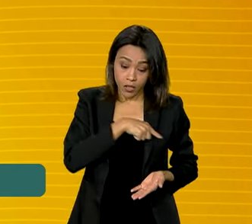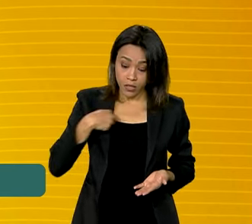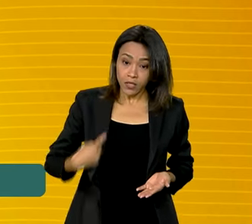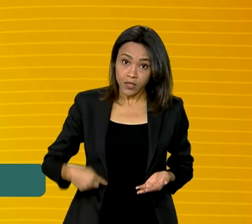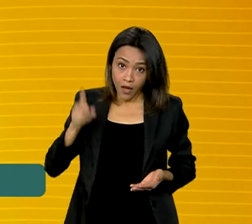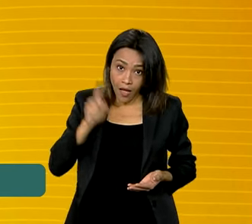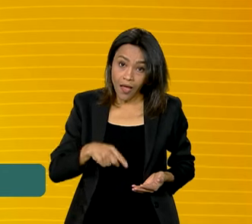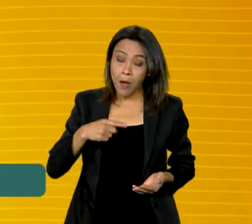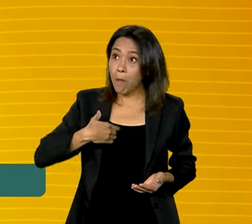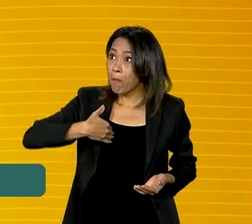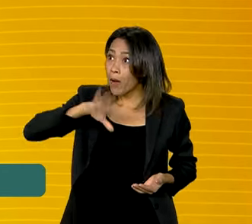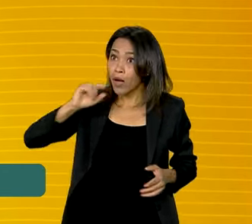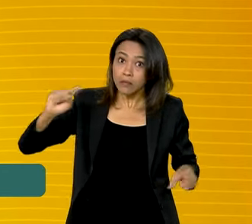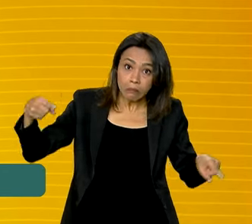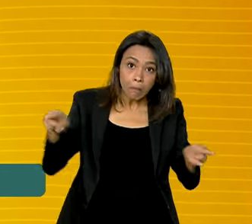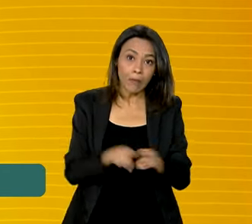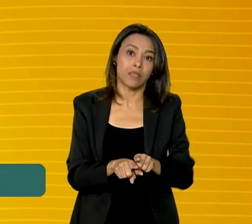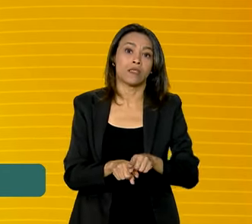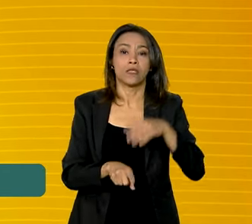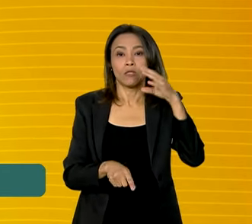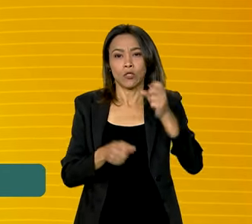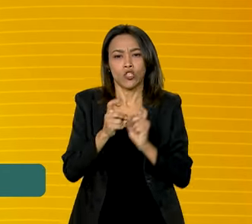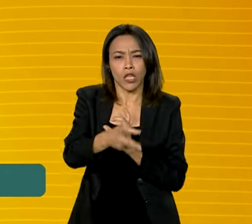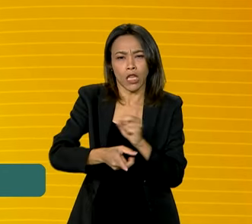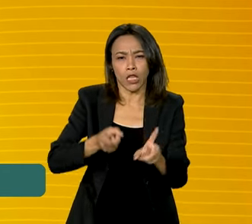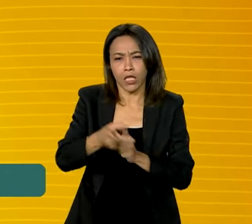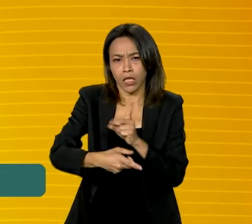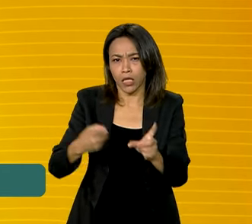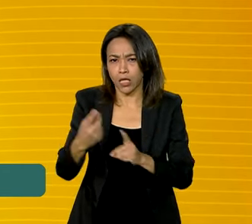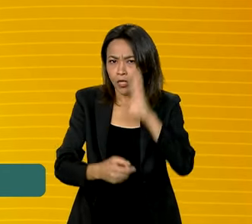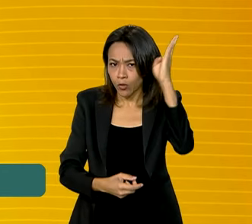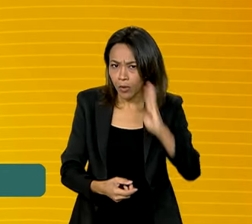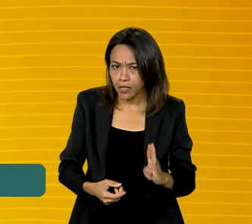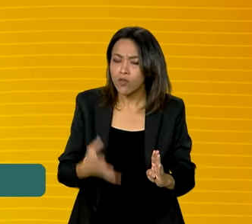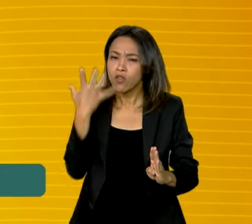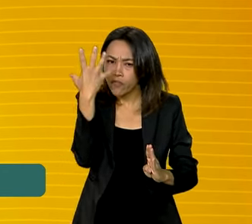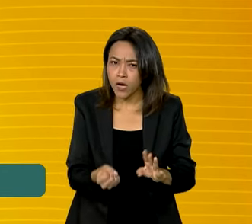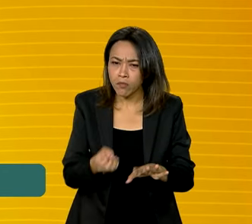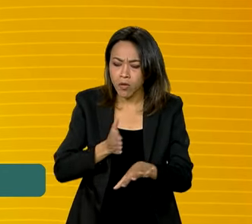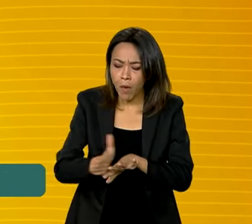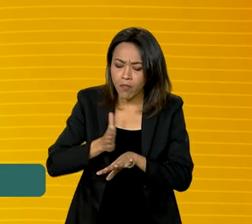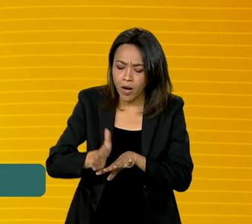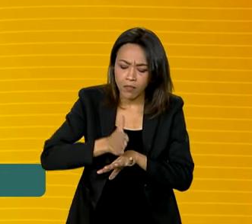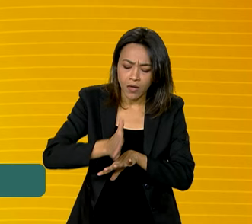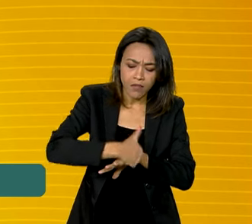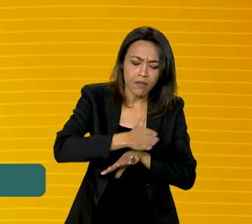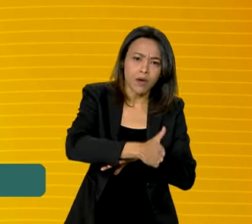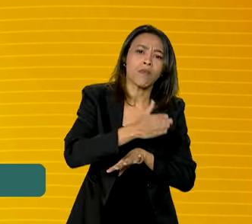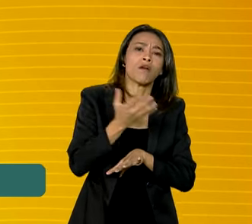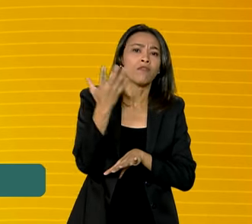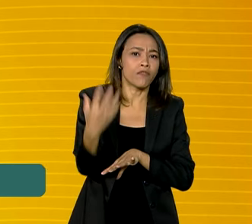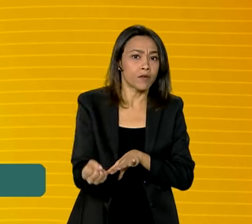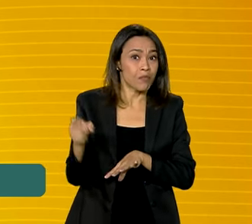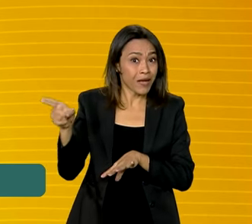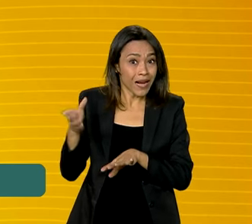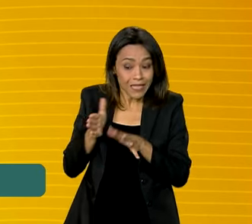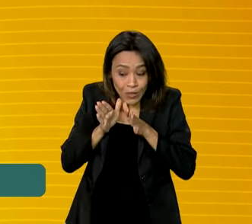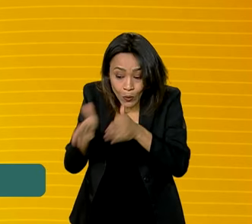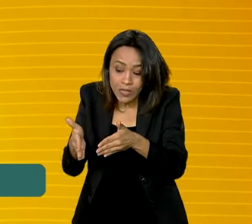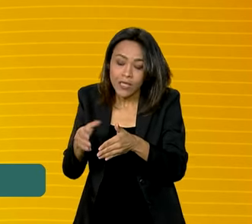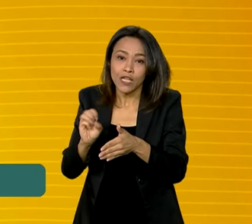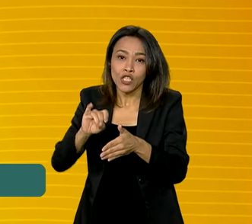comercial do Brasil. E nós vamos diversificar. Ela é muito concentrada em